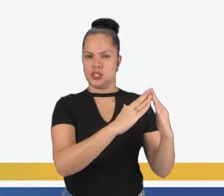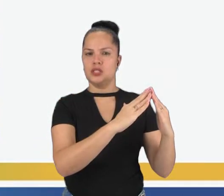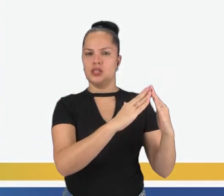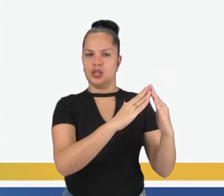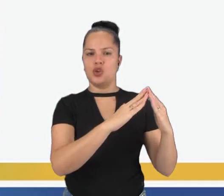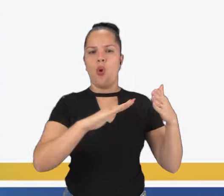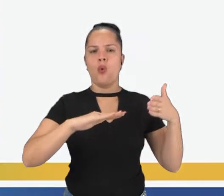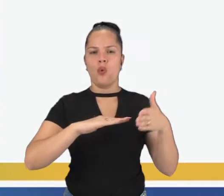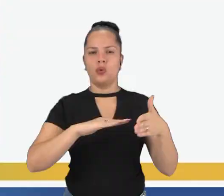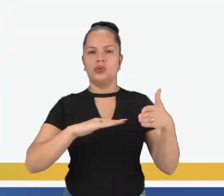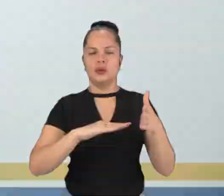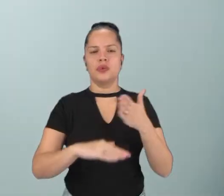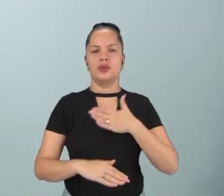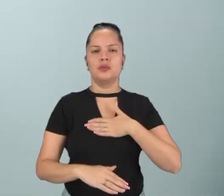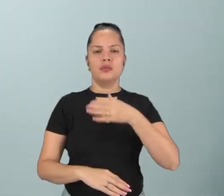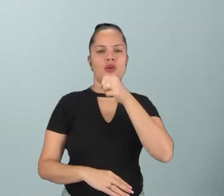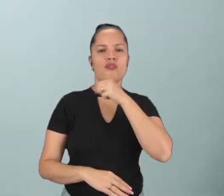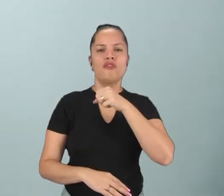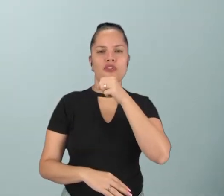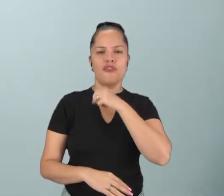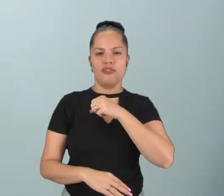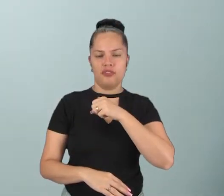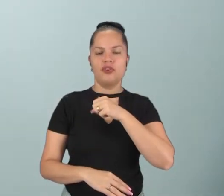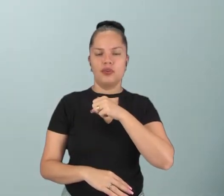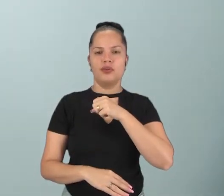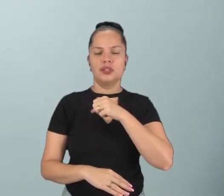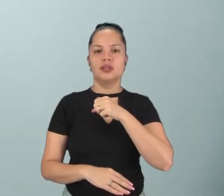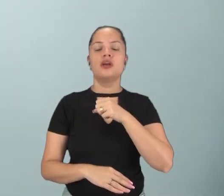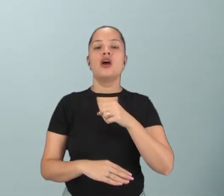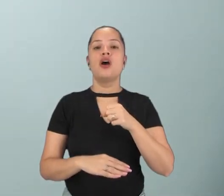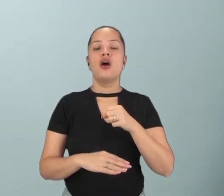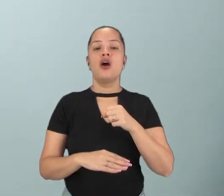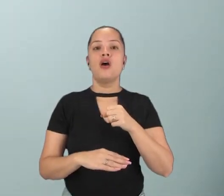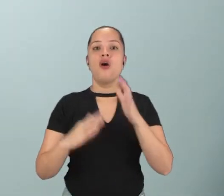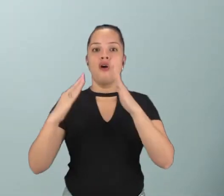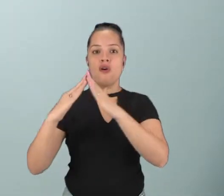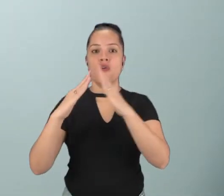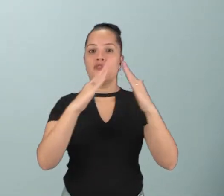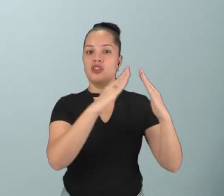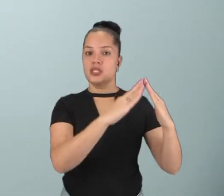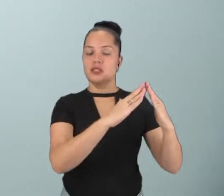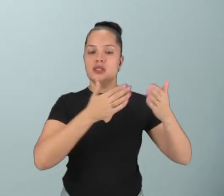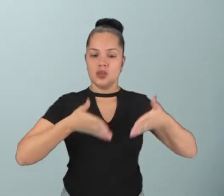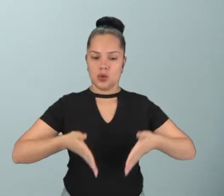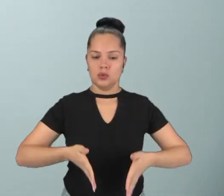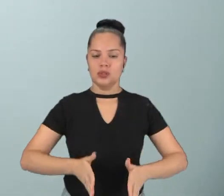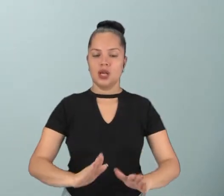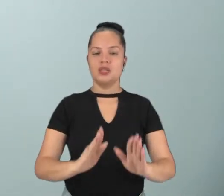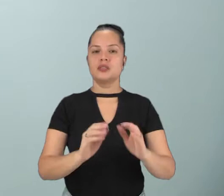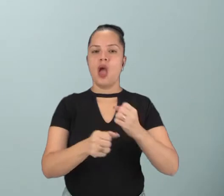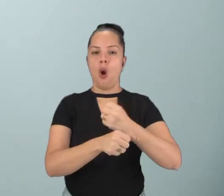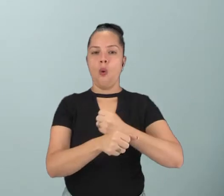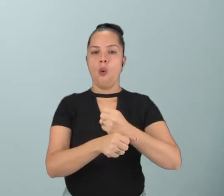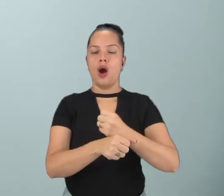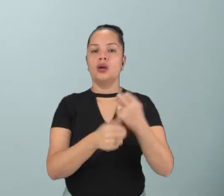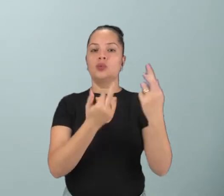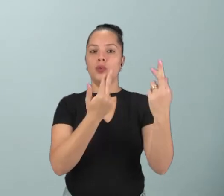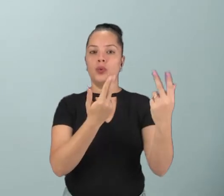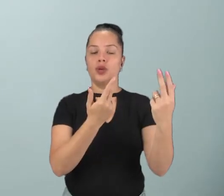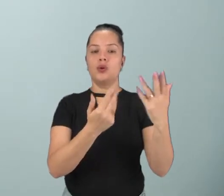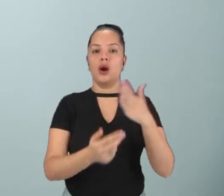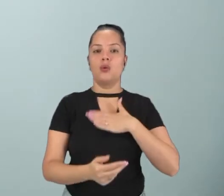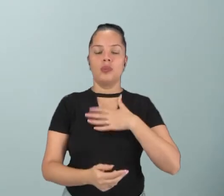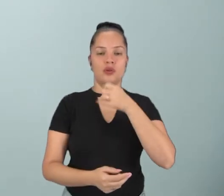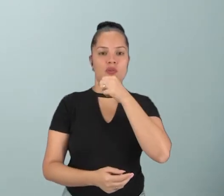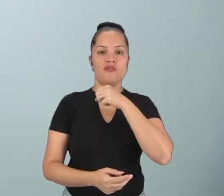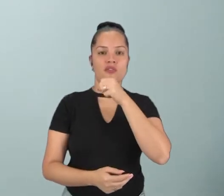O que você quer dizer com isso? Seu vizinho nasceu mais ou menos no mesmo ano que o seu avô. Então eles cresceram